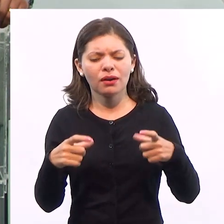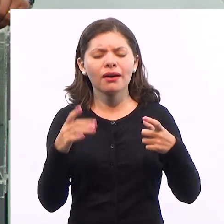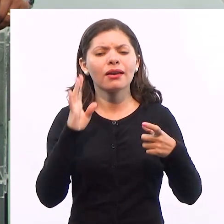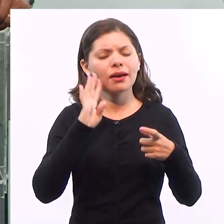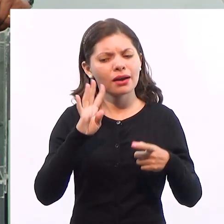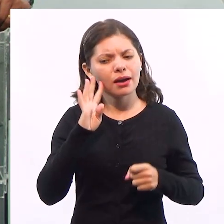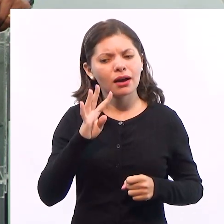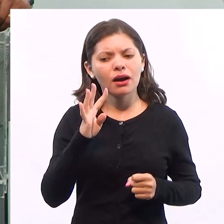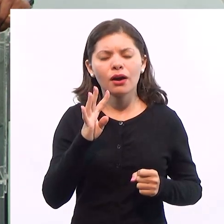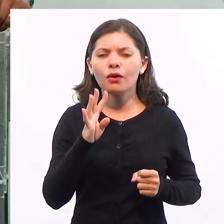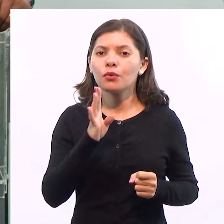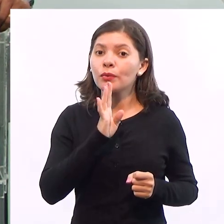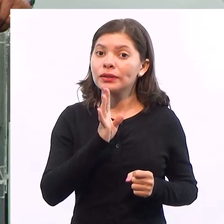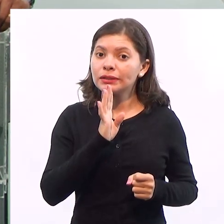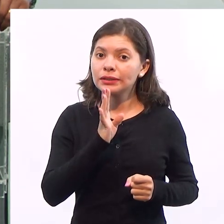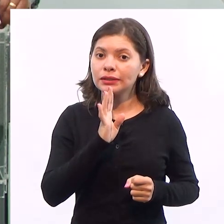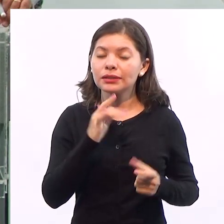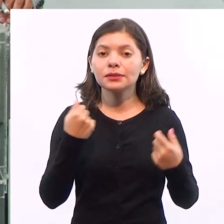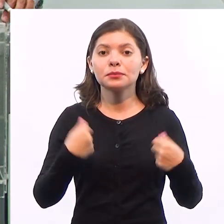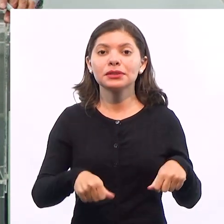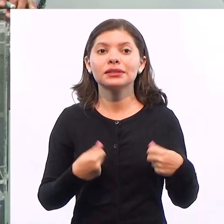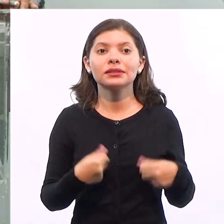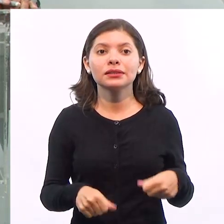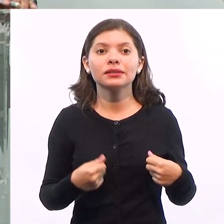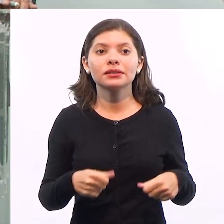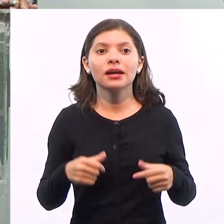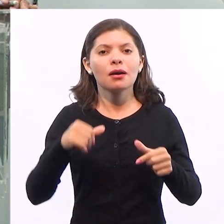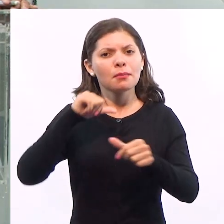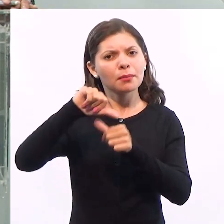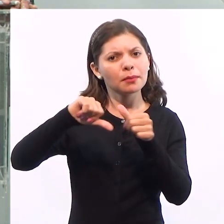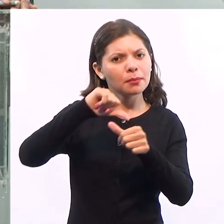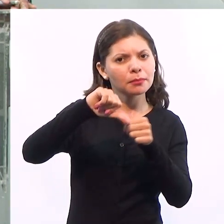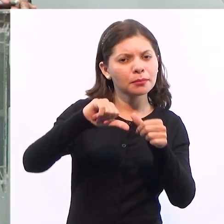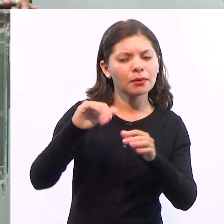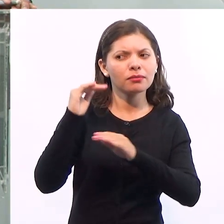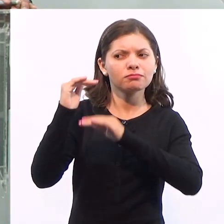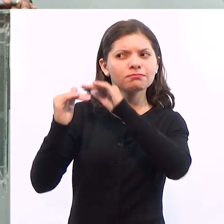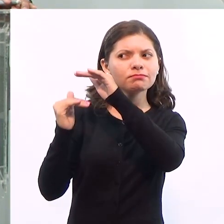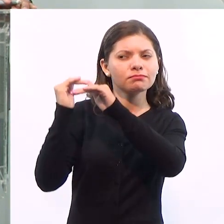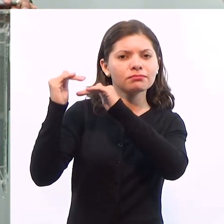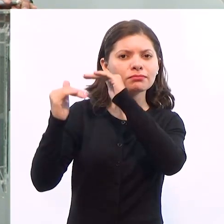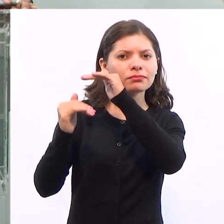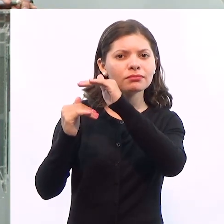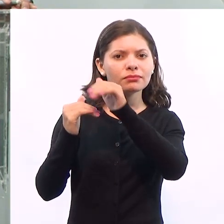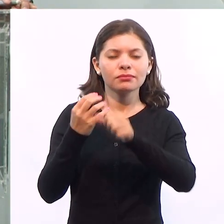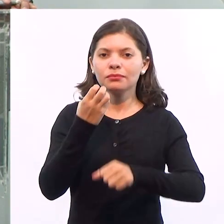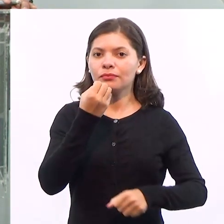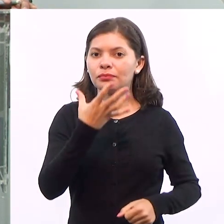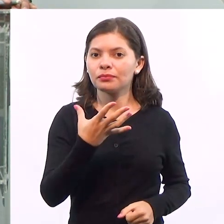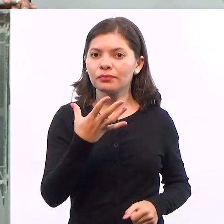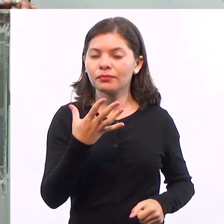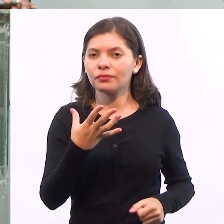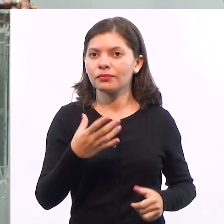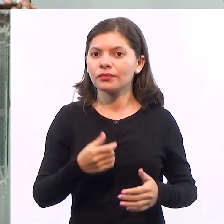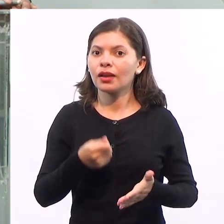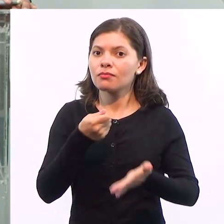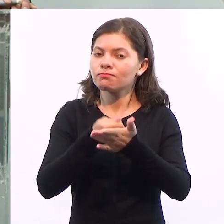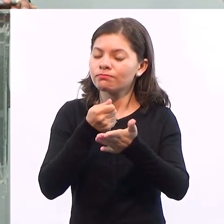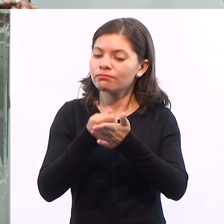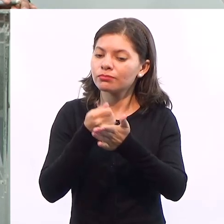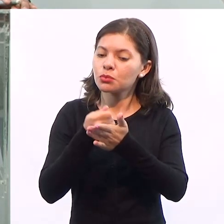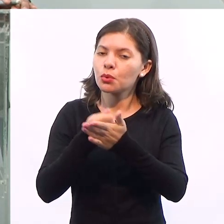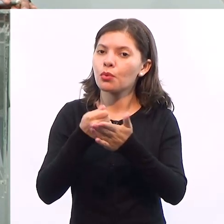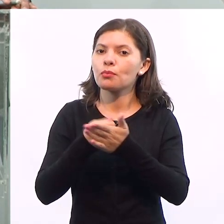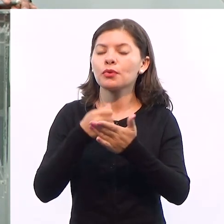num local legal, sejam reconhecidas, elas precisam ser desenvolvidas. O mercado cobra